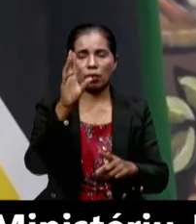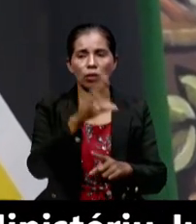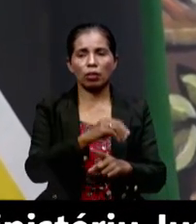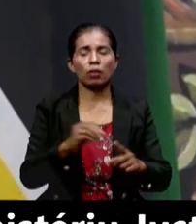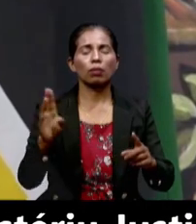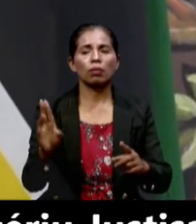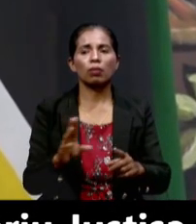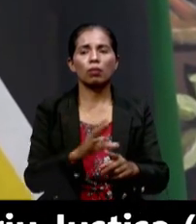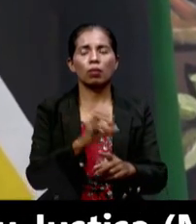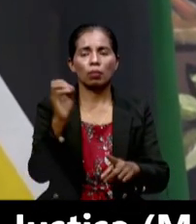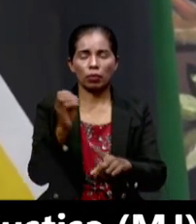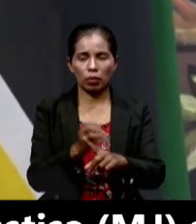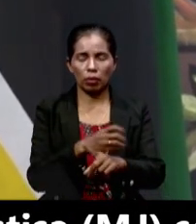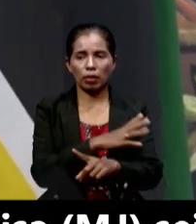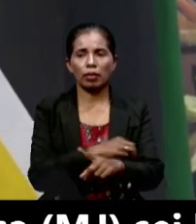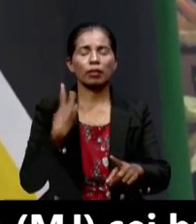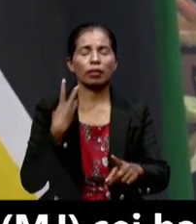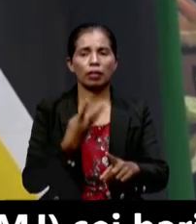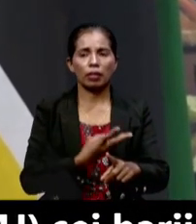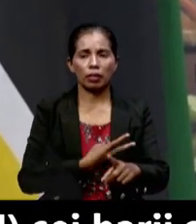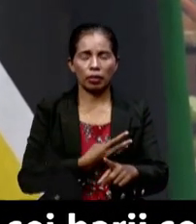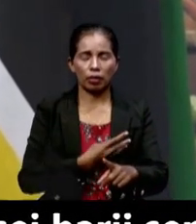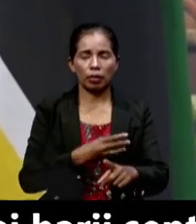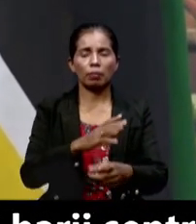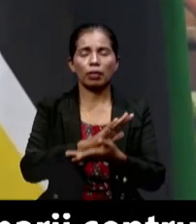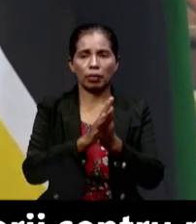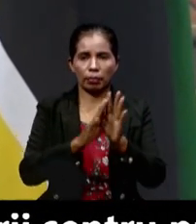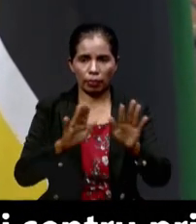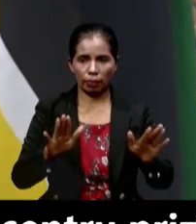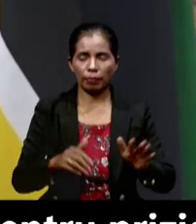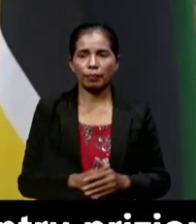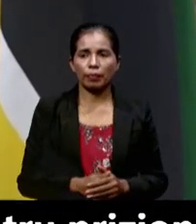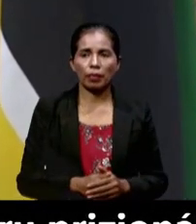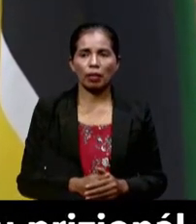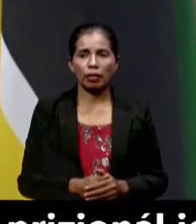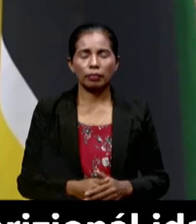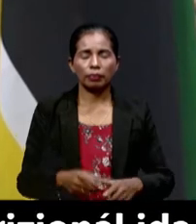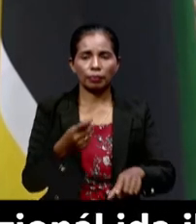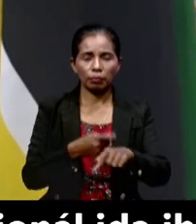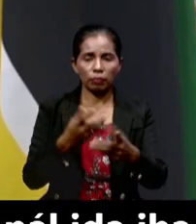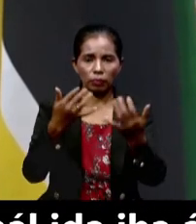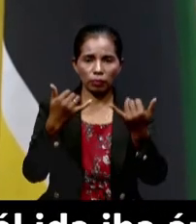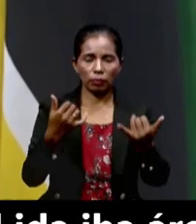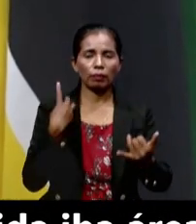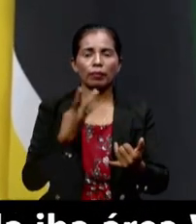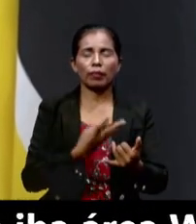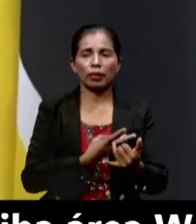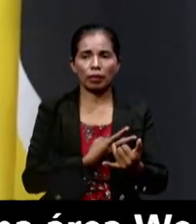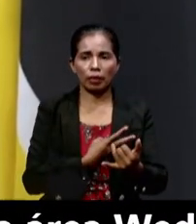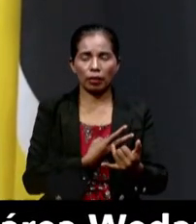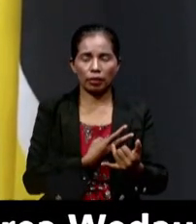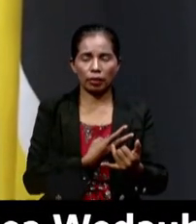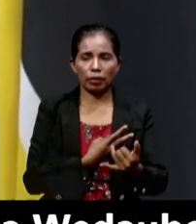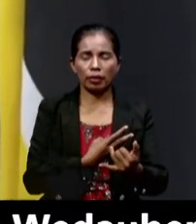de reforçarmos os nossos laços de amizade. E foi um momento bastante bom em que